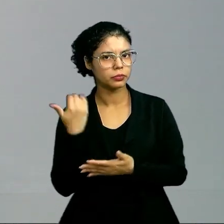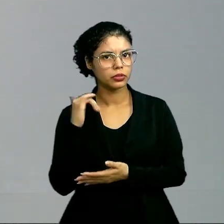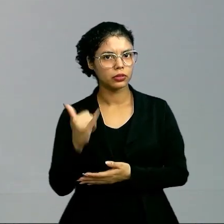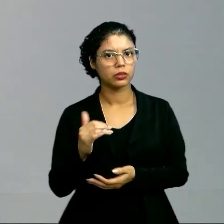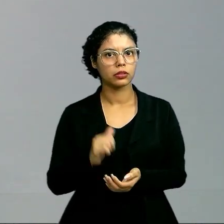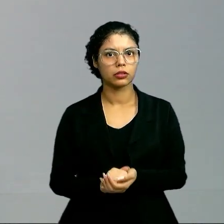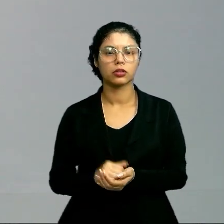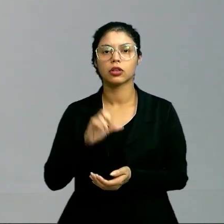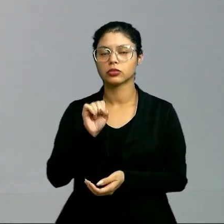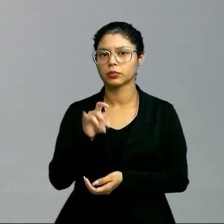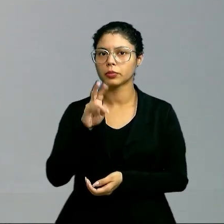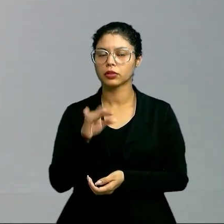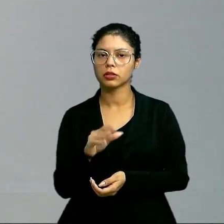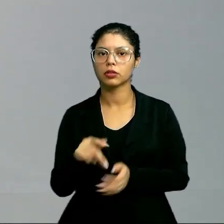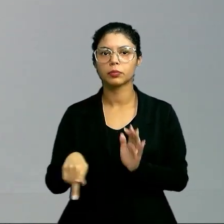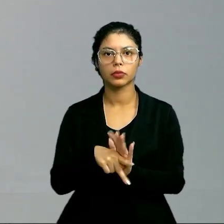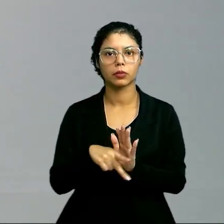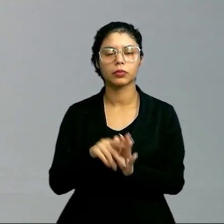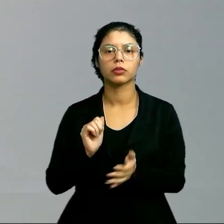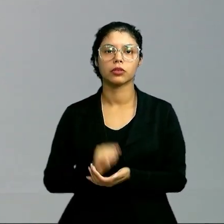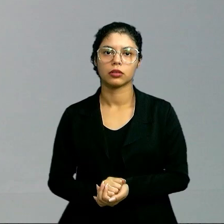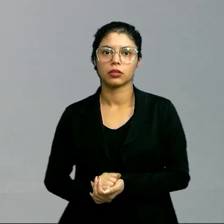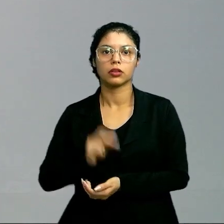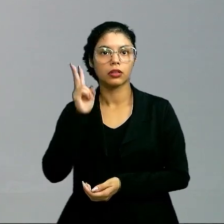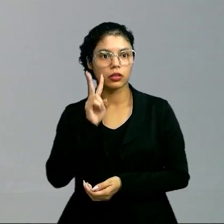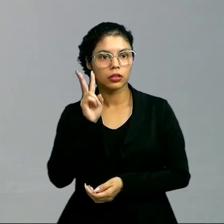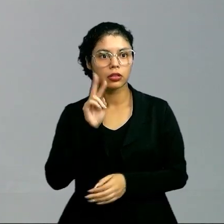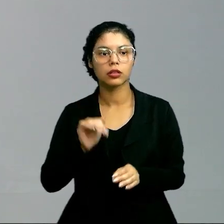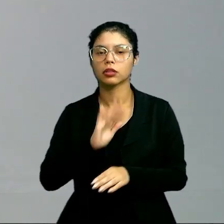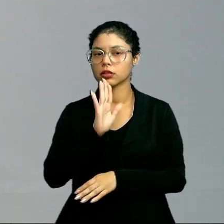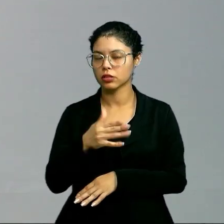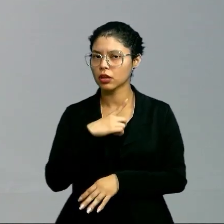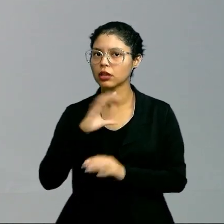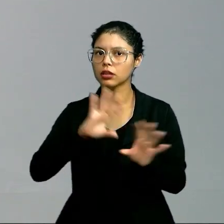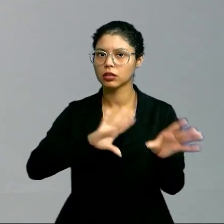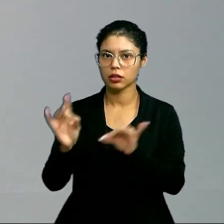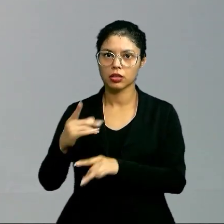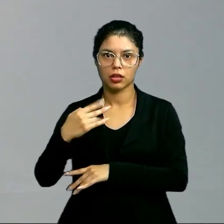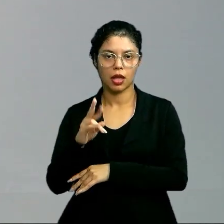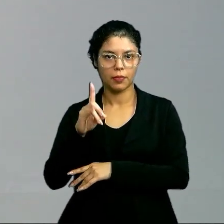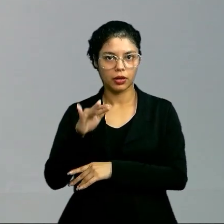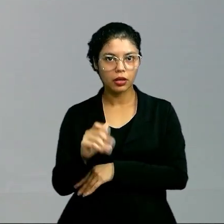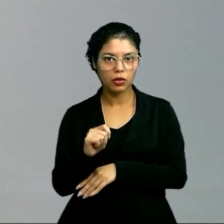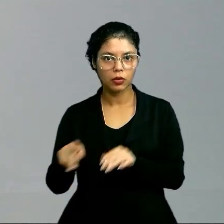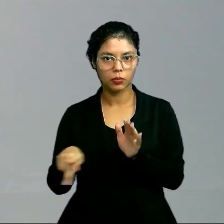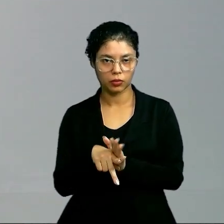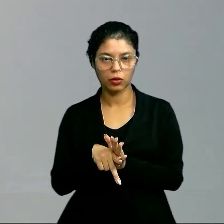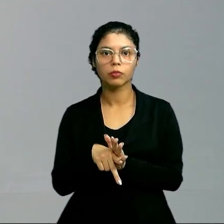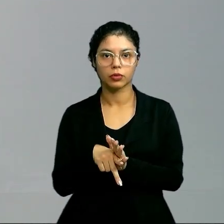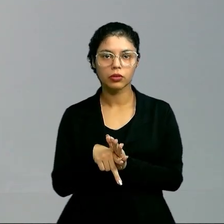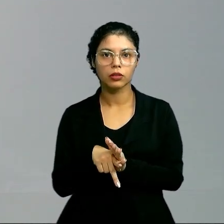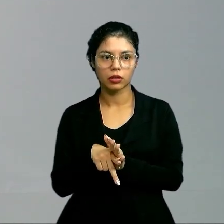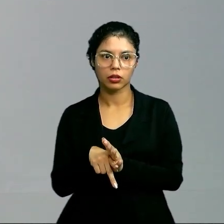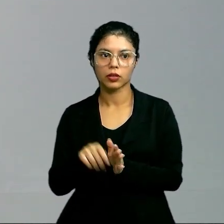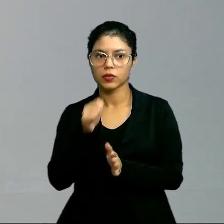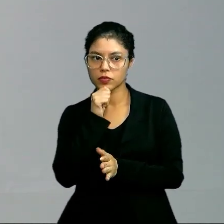o que nos resulta na altura correspondente à energia calórica associada à tabela nutricional.